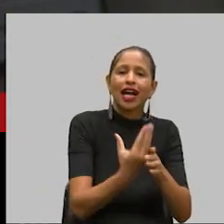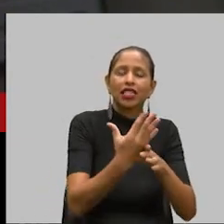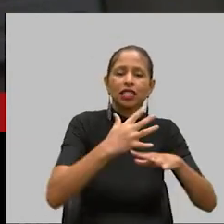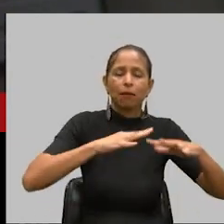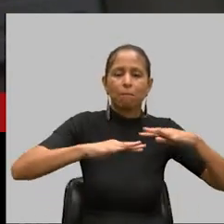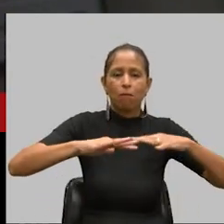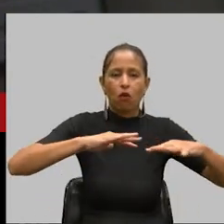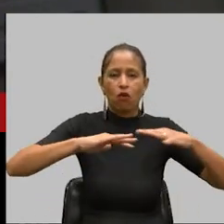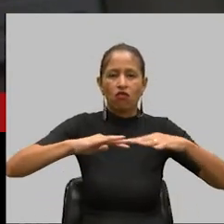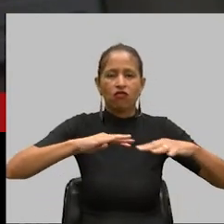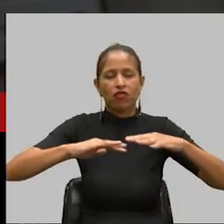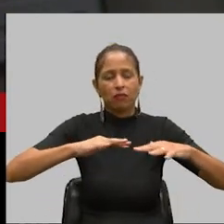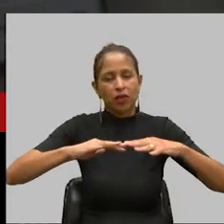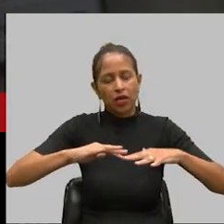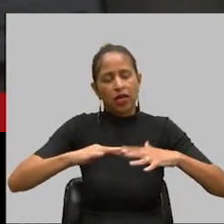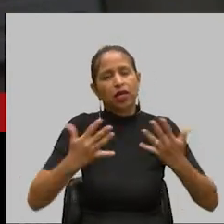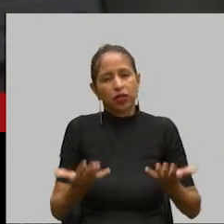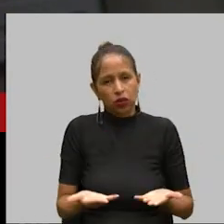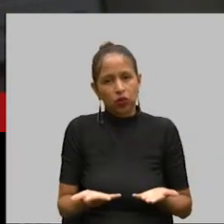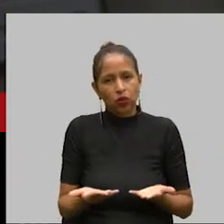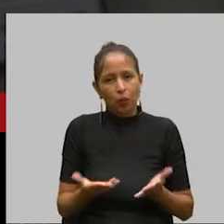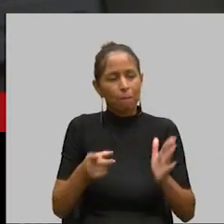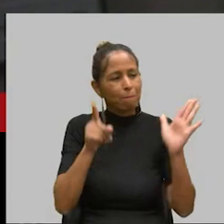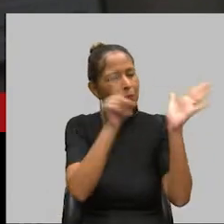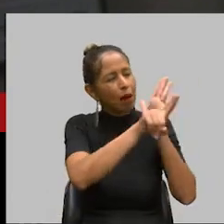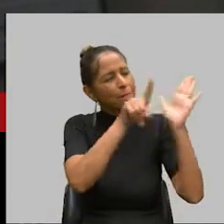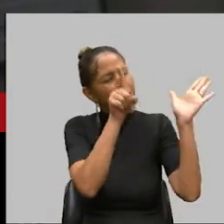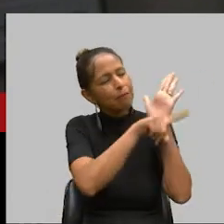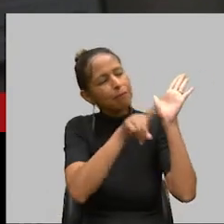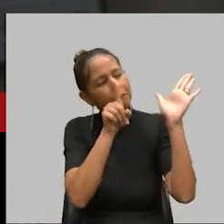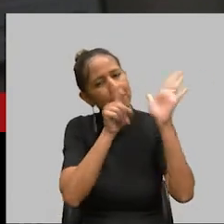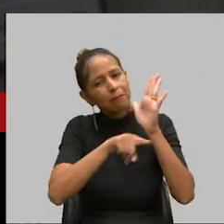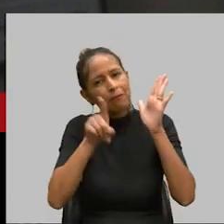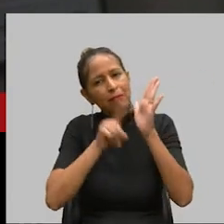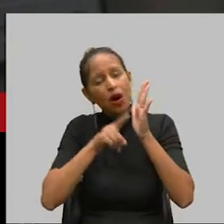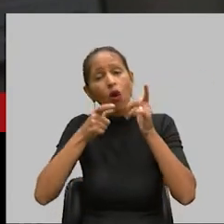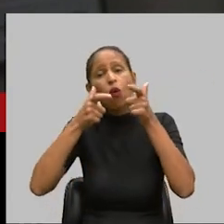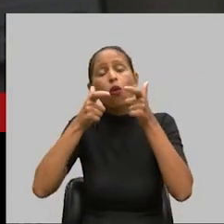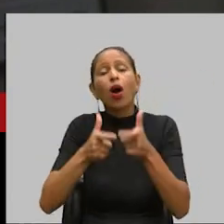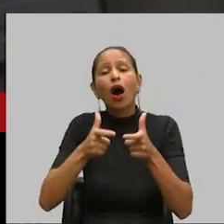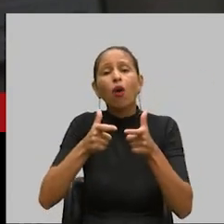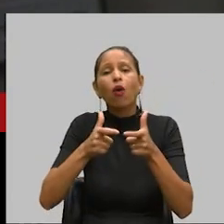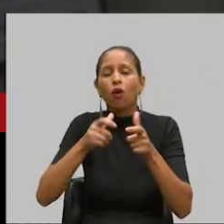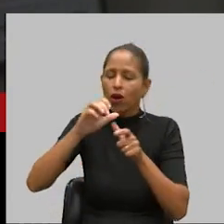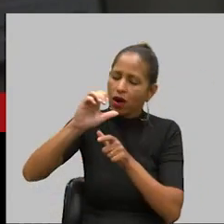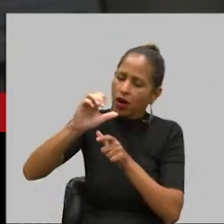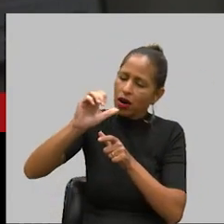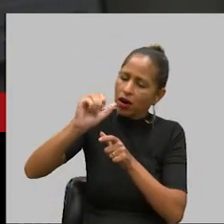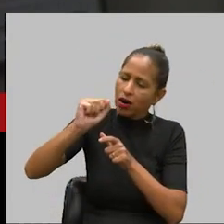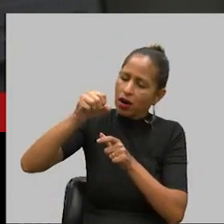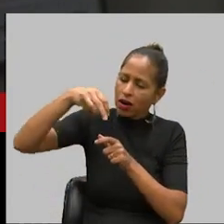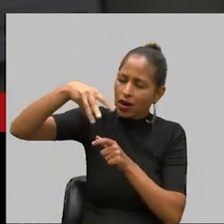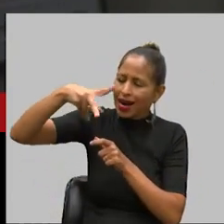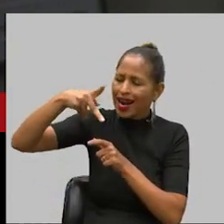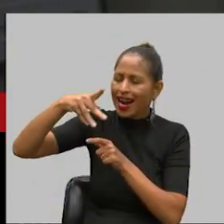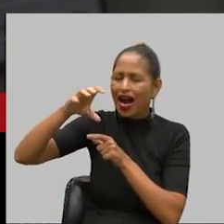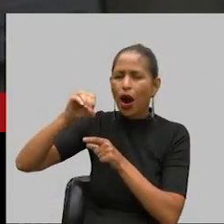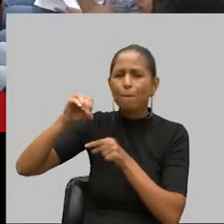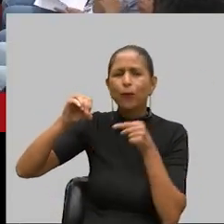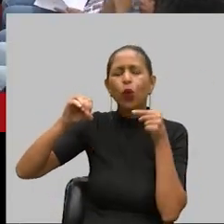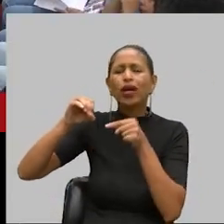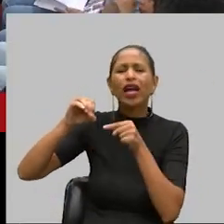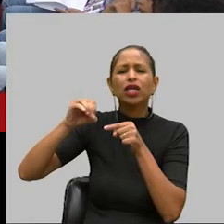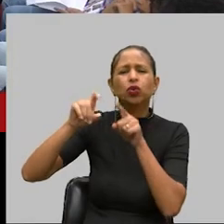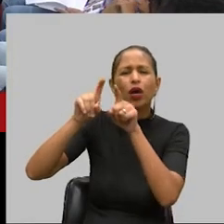movimento exatamente questionando que Campo nós queremos Então qual é o campo da